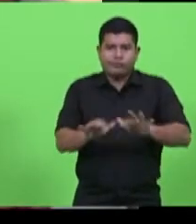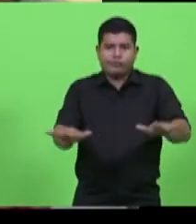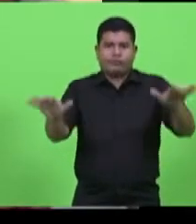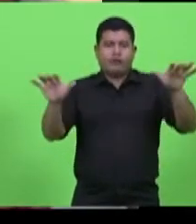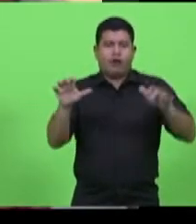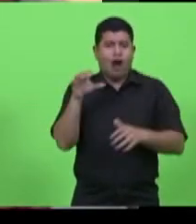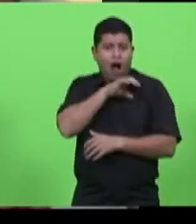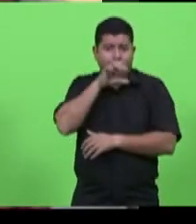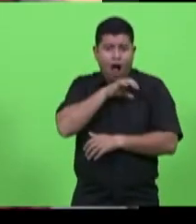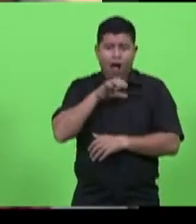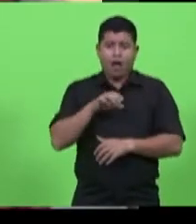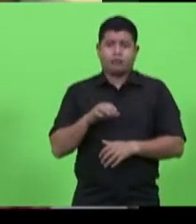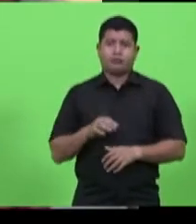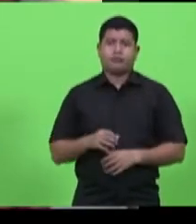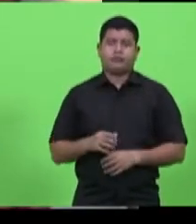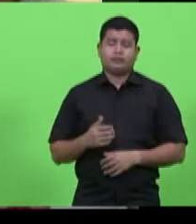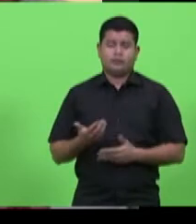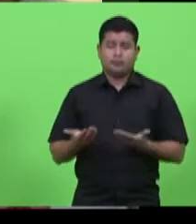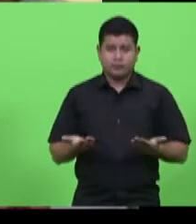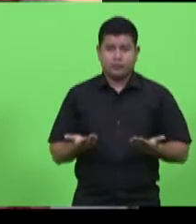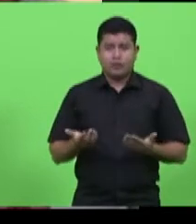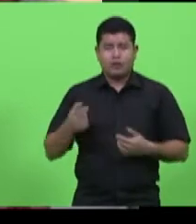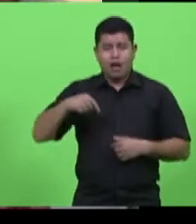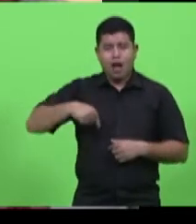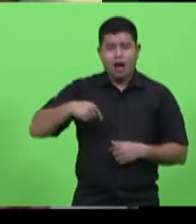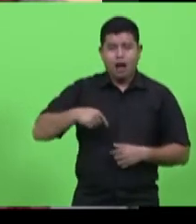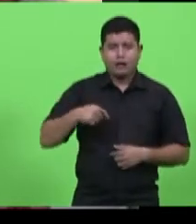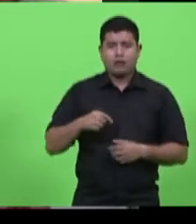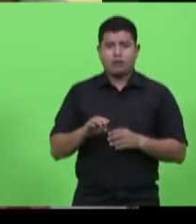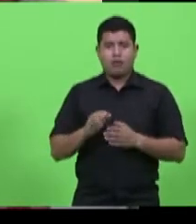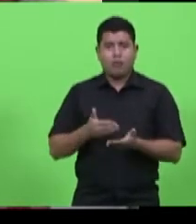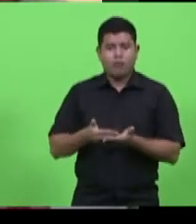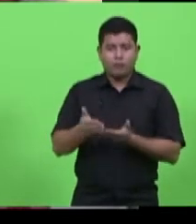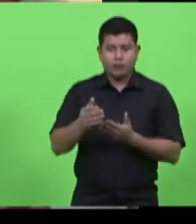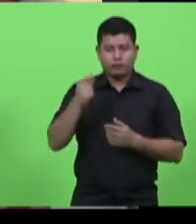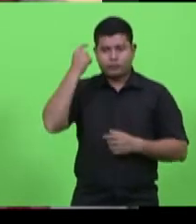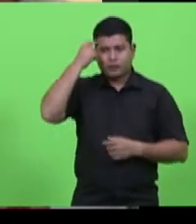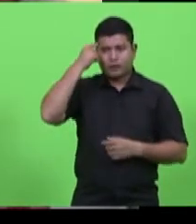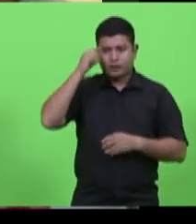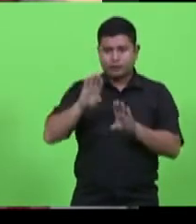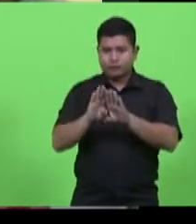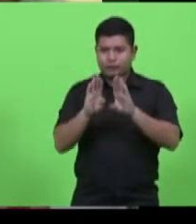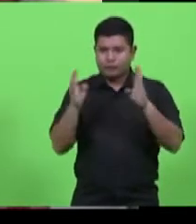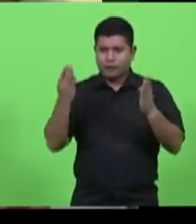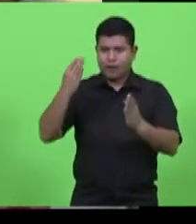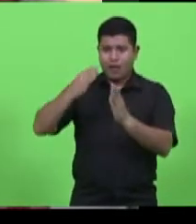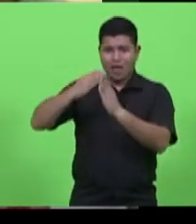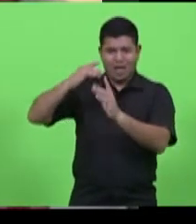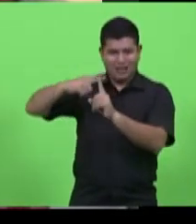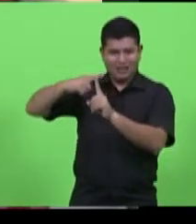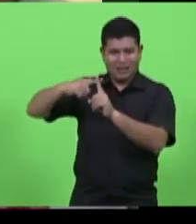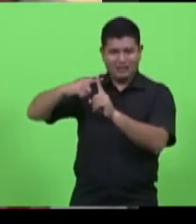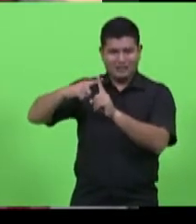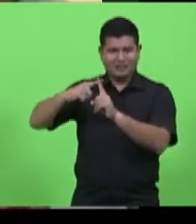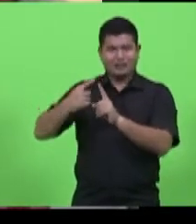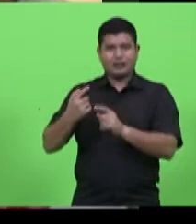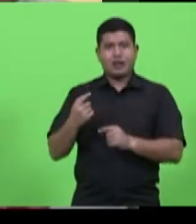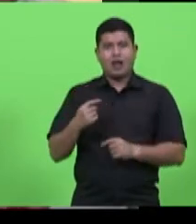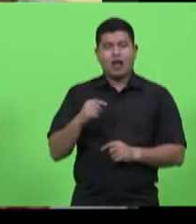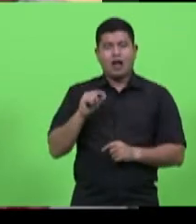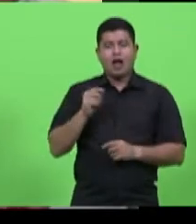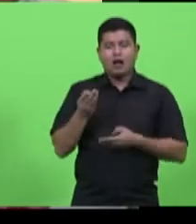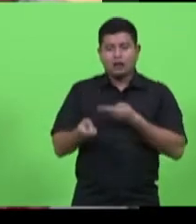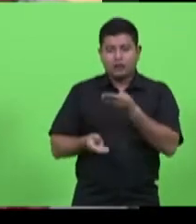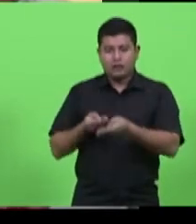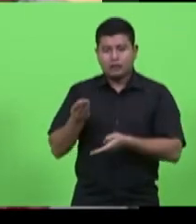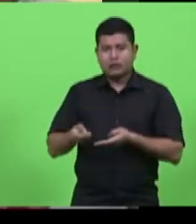esta possibilidade às igrejas aqui em Santa Catarina de fazer esse atendimento individualizado, nada mais está